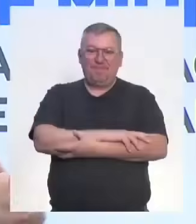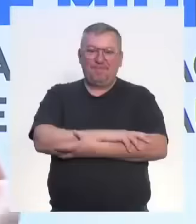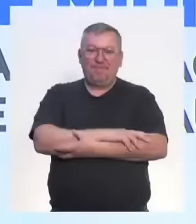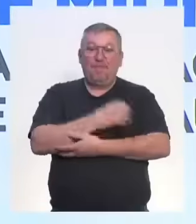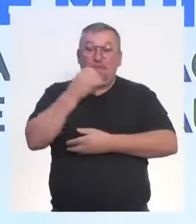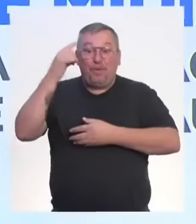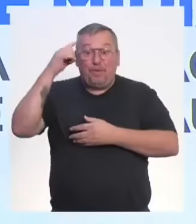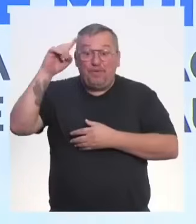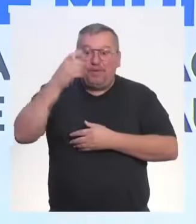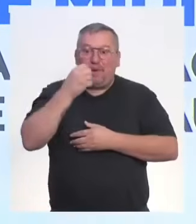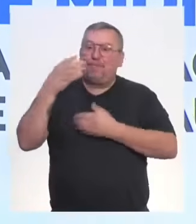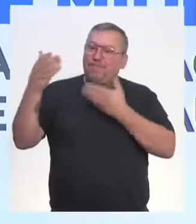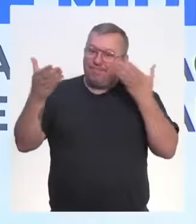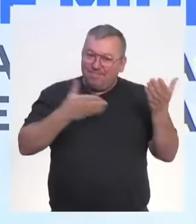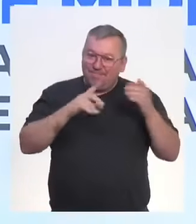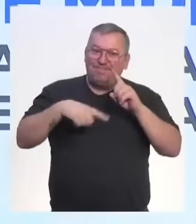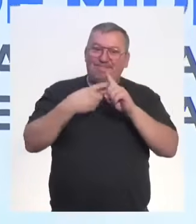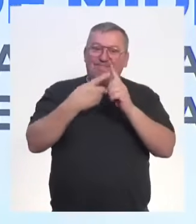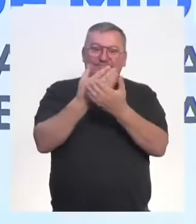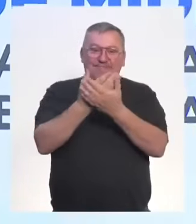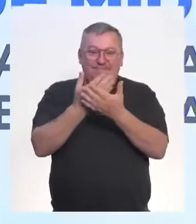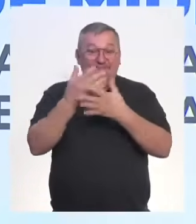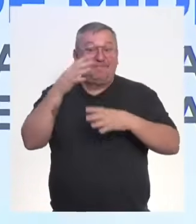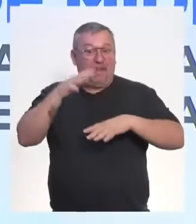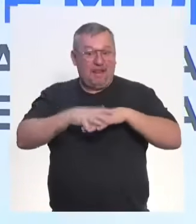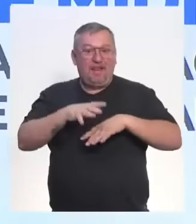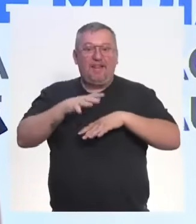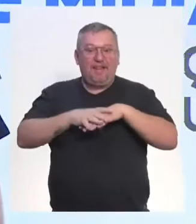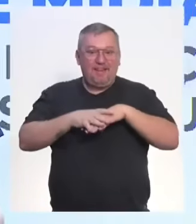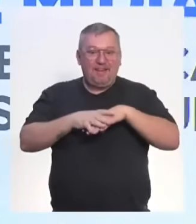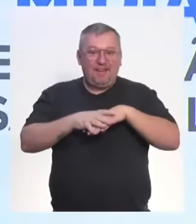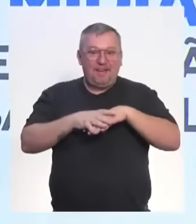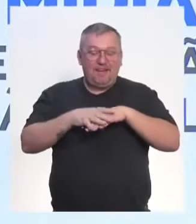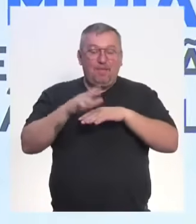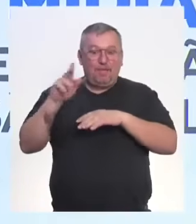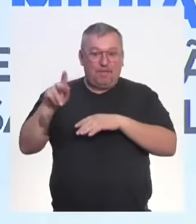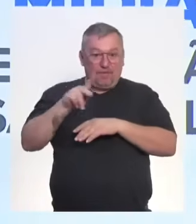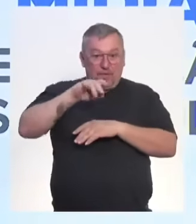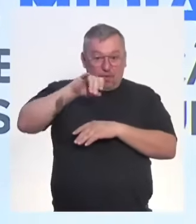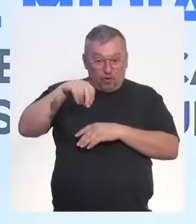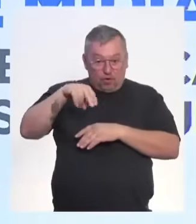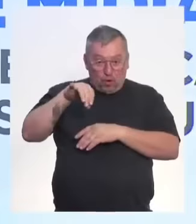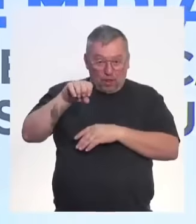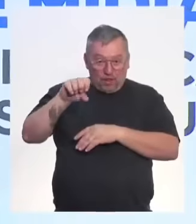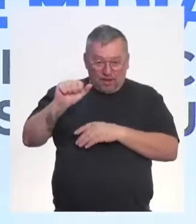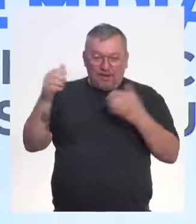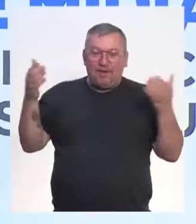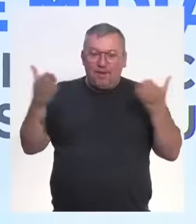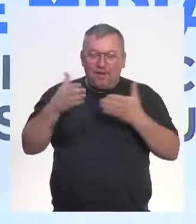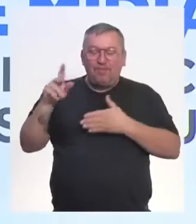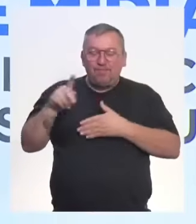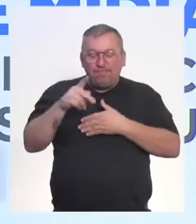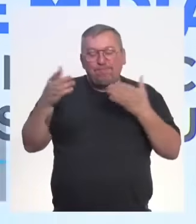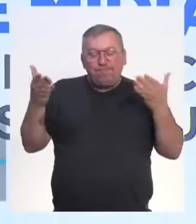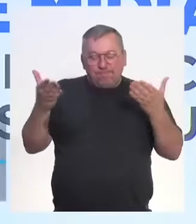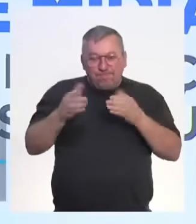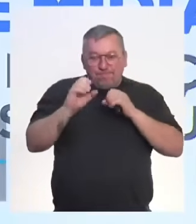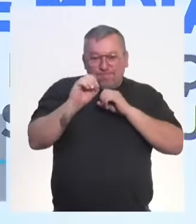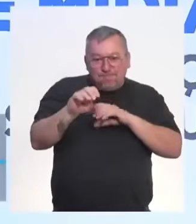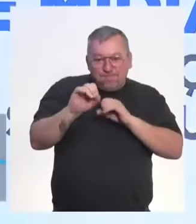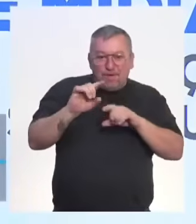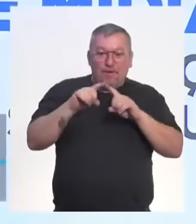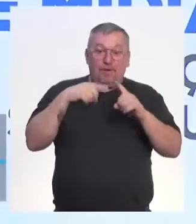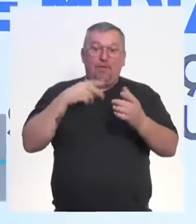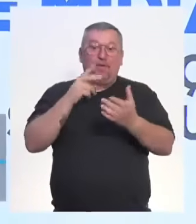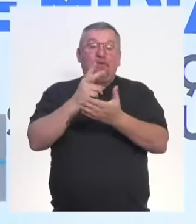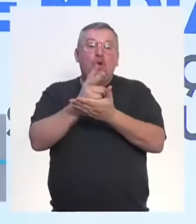Bom dia, sejam todos bem-vindos para mais uma aula de matemática. Meu nome é Jonas, vou ser o professor de vocês aqui hoje para